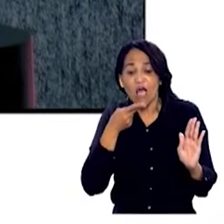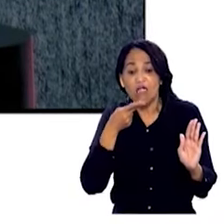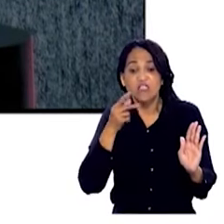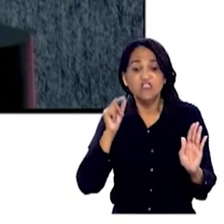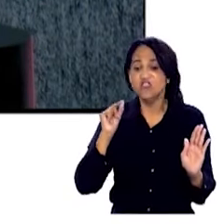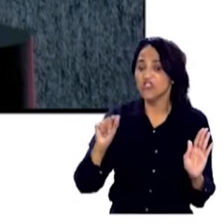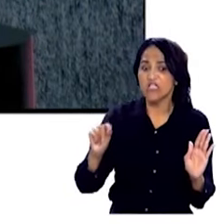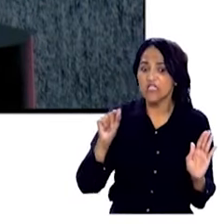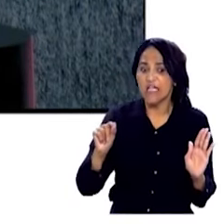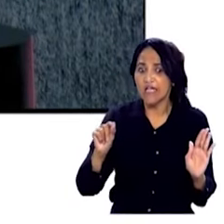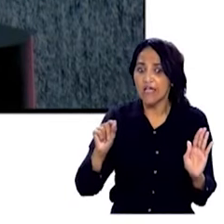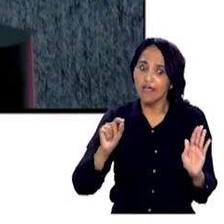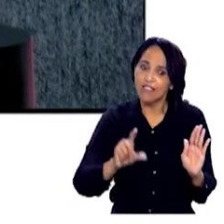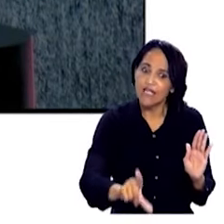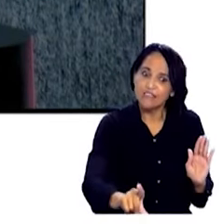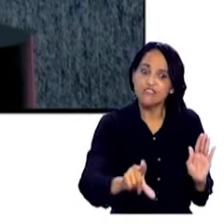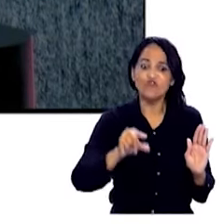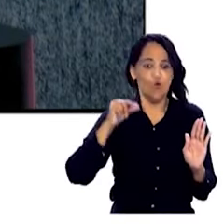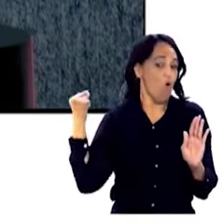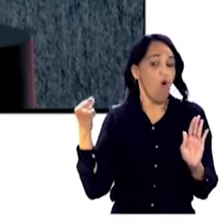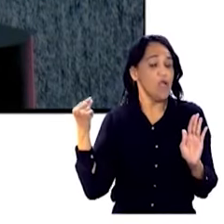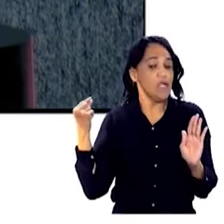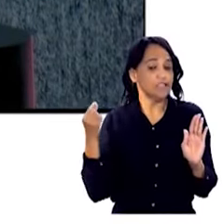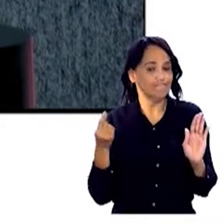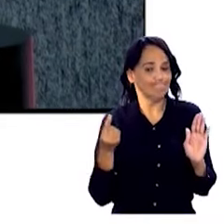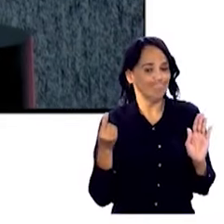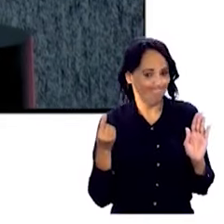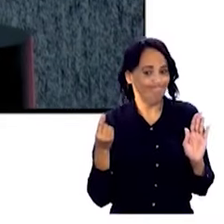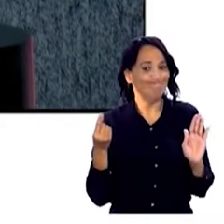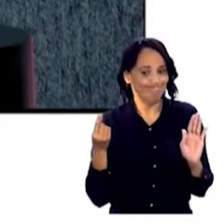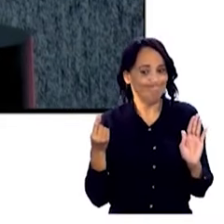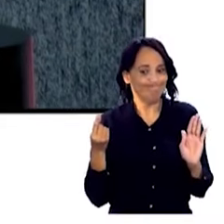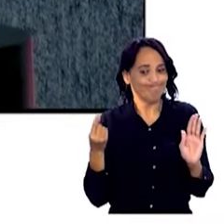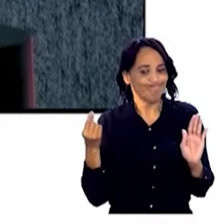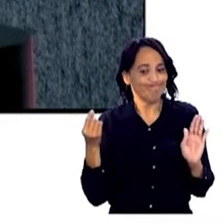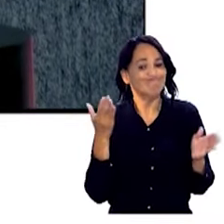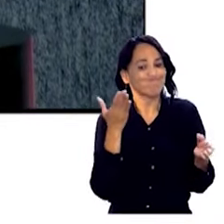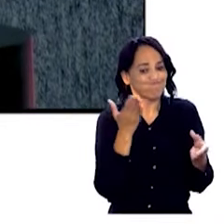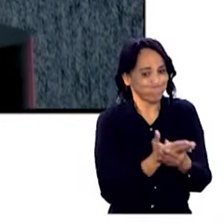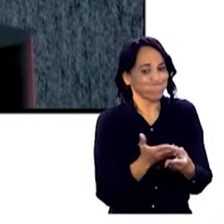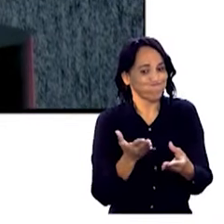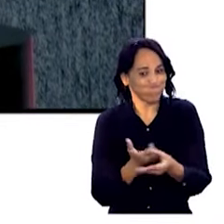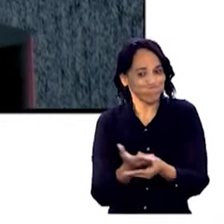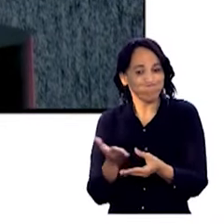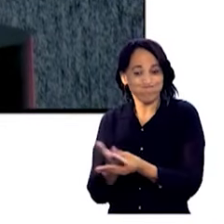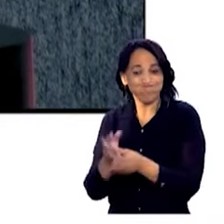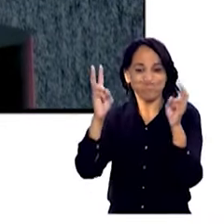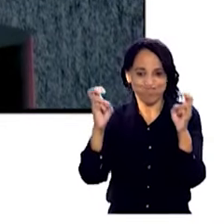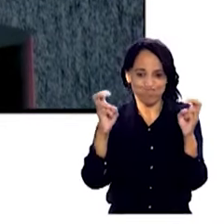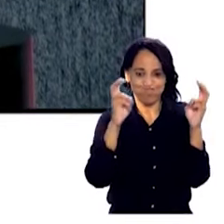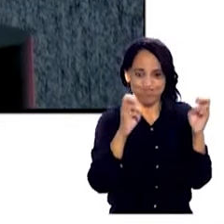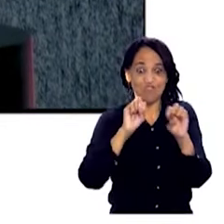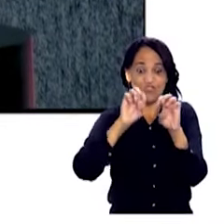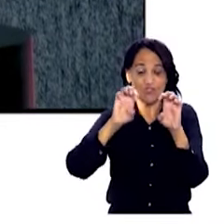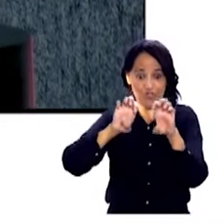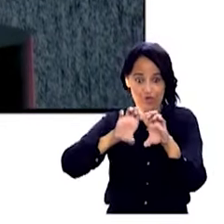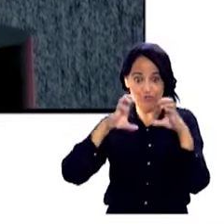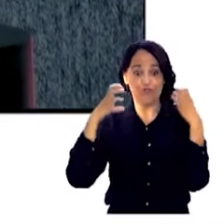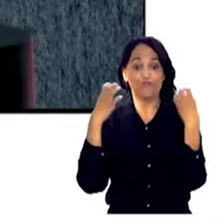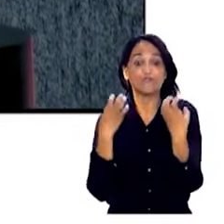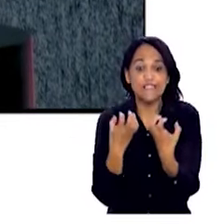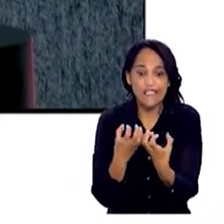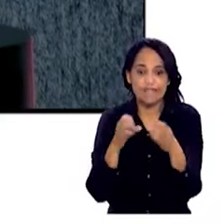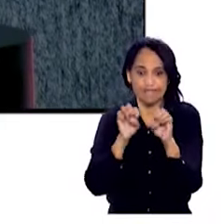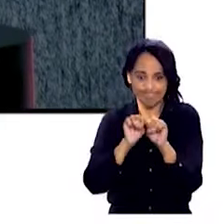que é o tema do nosso seminário diz respeito propriamente aos filtros que é o tema do nosso seminário e aqui eu eu